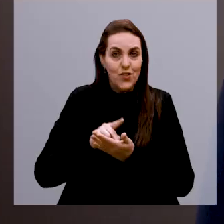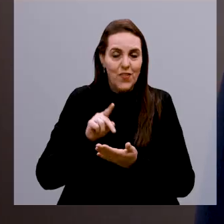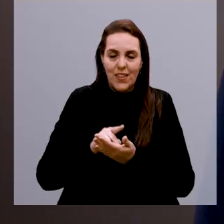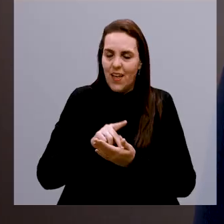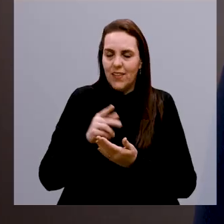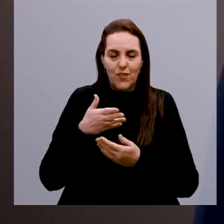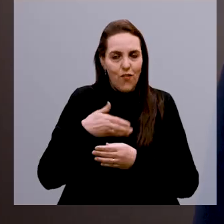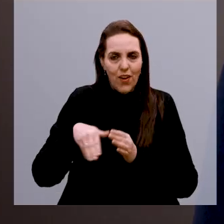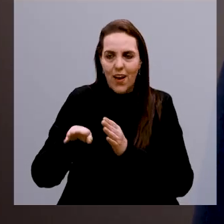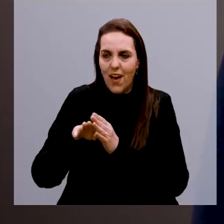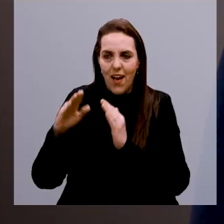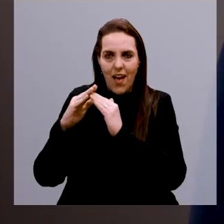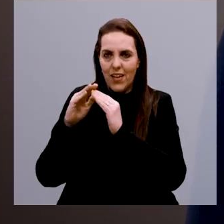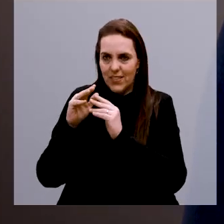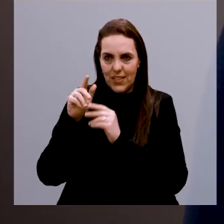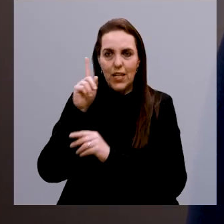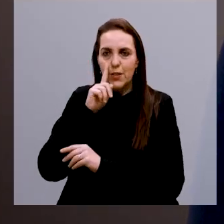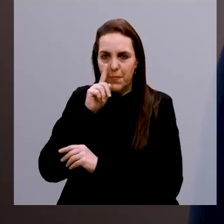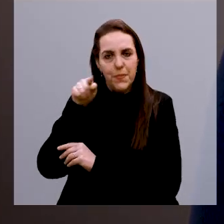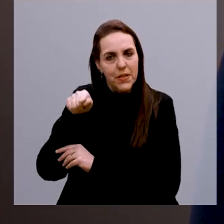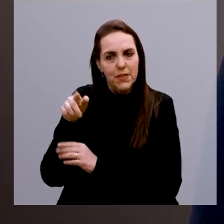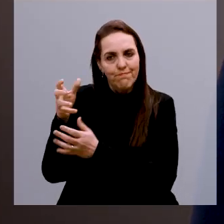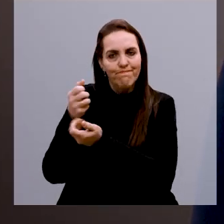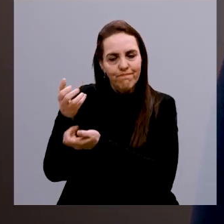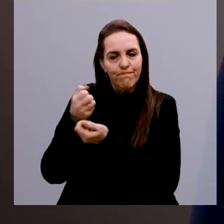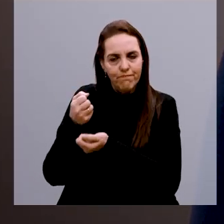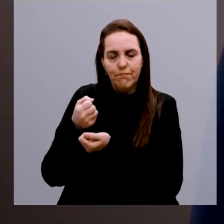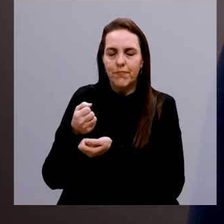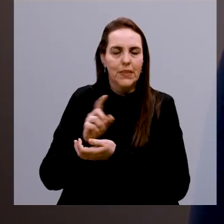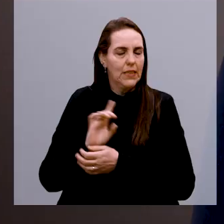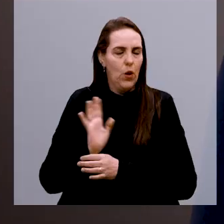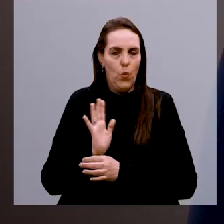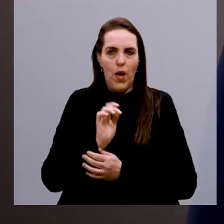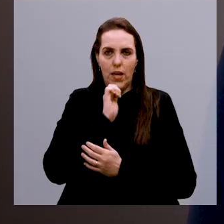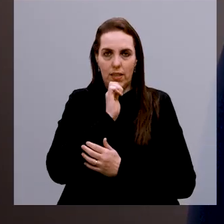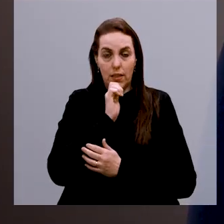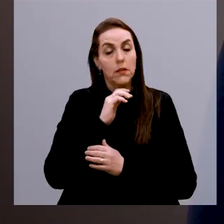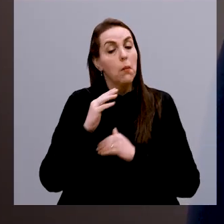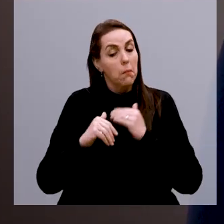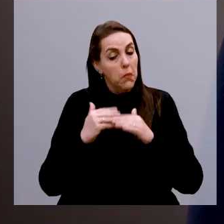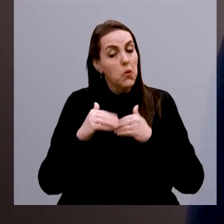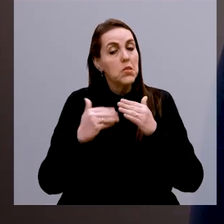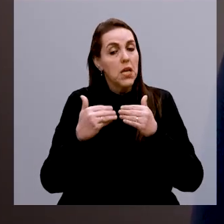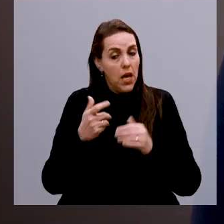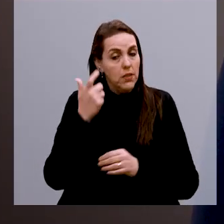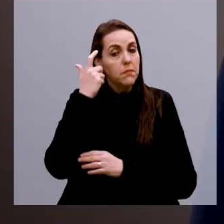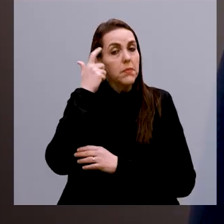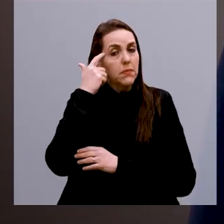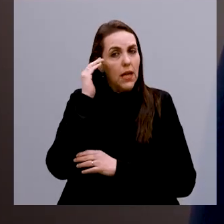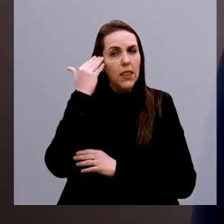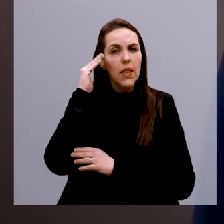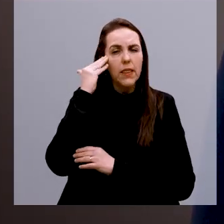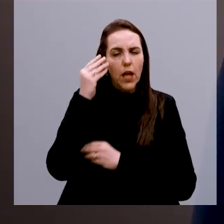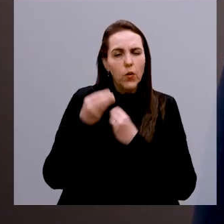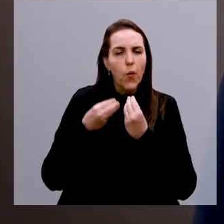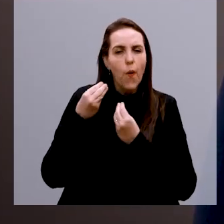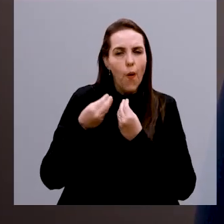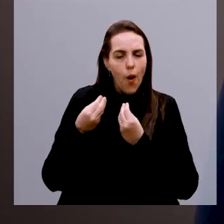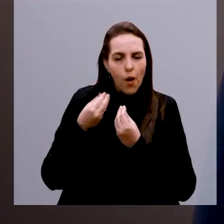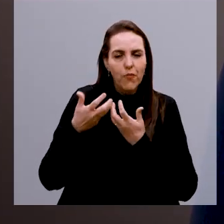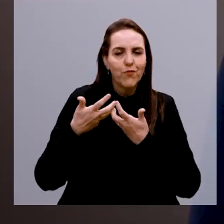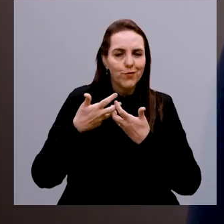não faz a coleta em casa. Então essa parte aí a gente ainda não tá no nosso processo, nós estamos entendendo